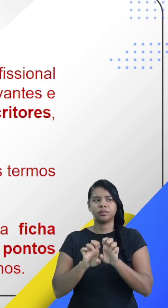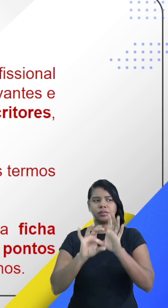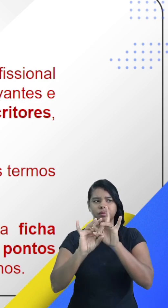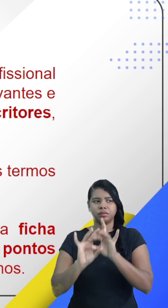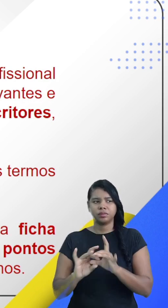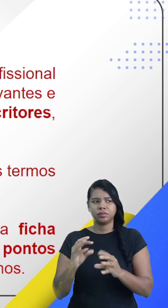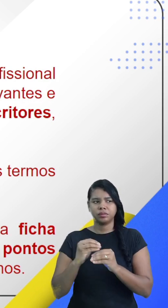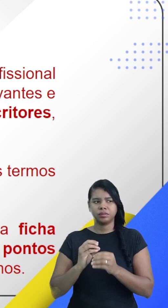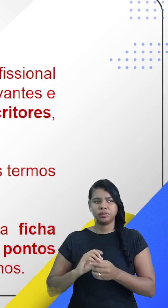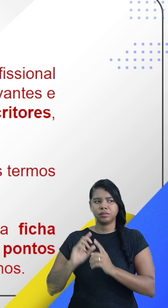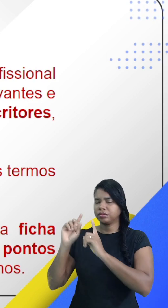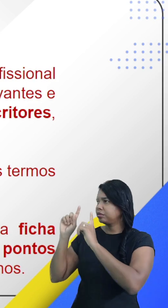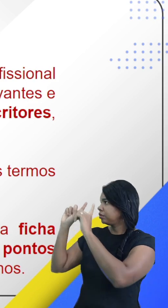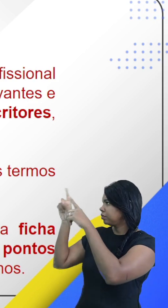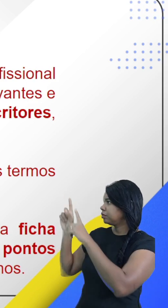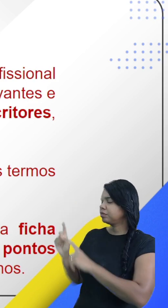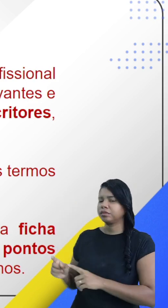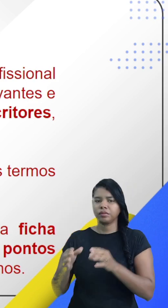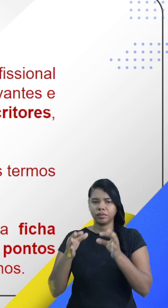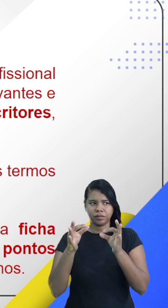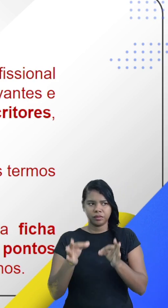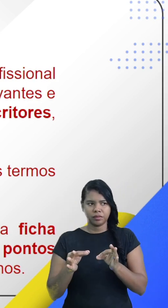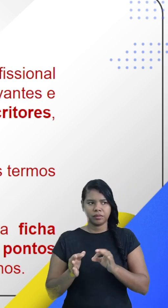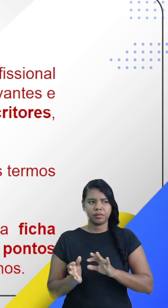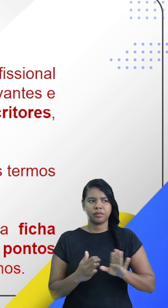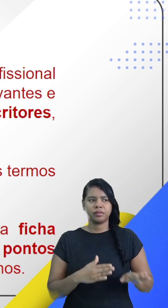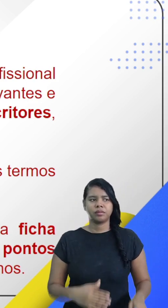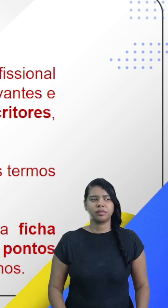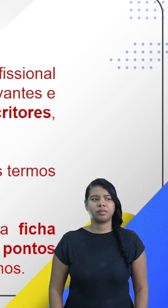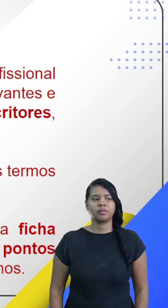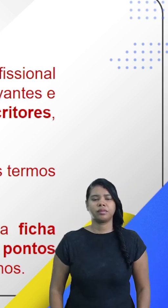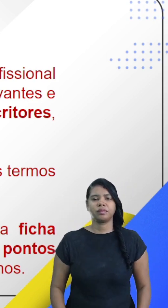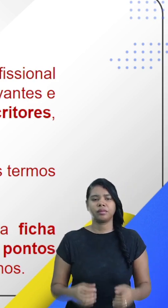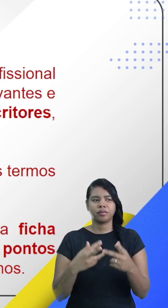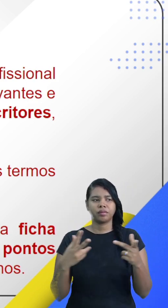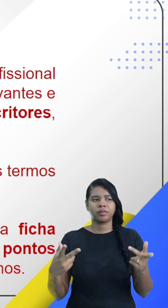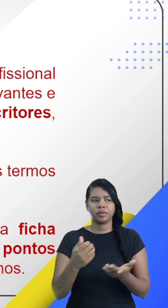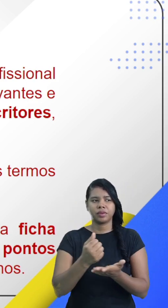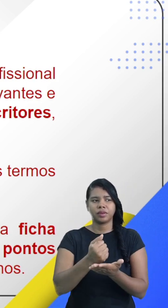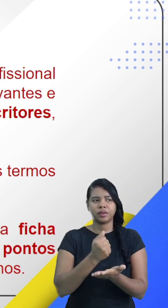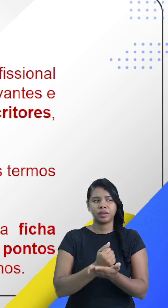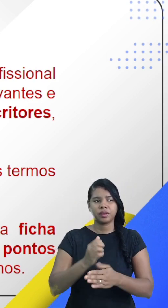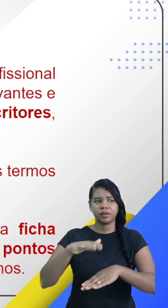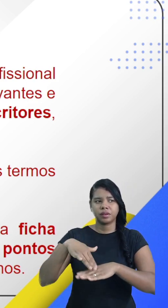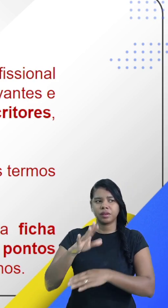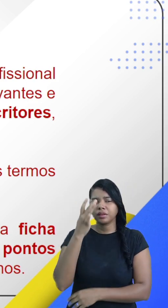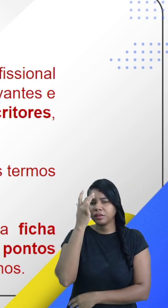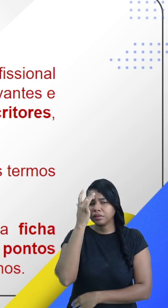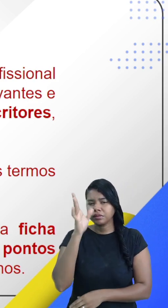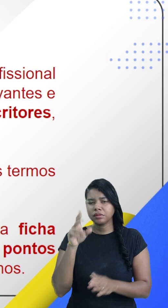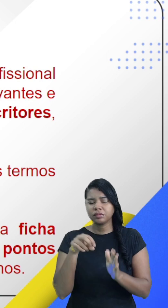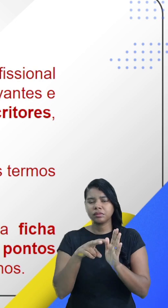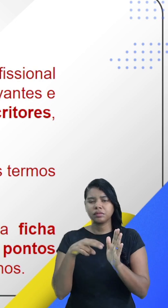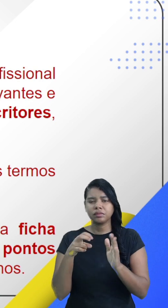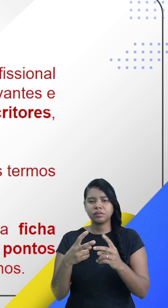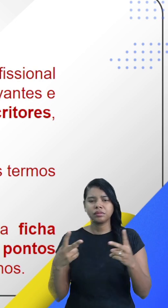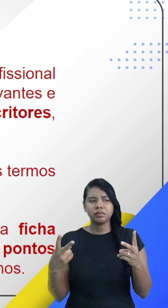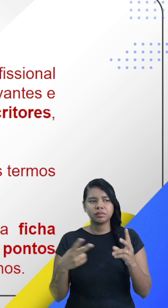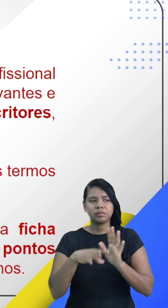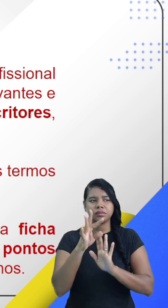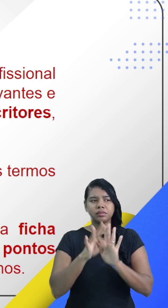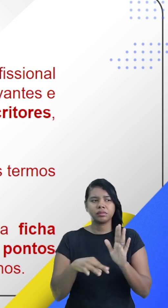Isso mesmo. Acertou. Em algumas partes dos documentos é mais fácil extrair os termos